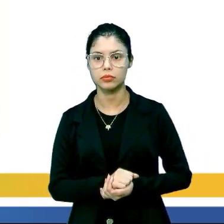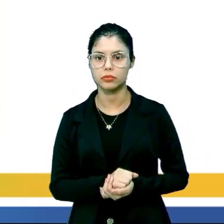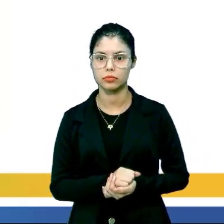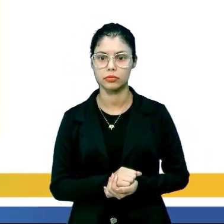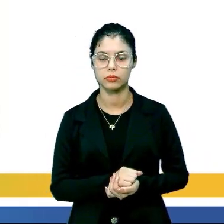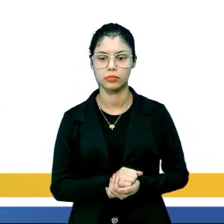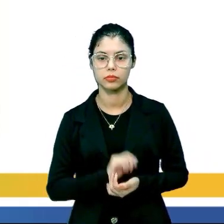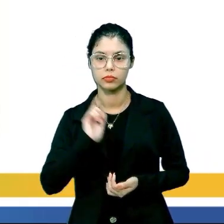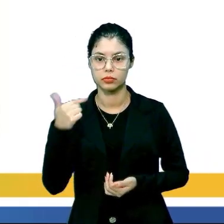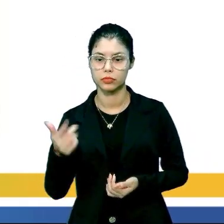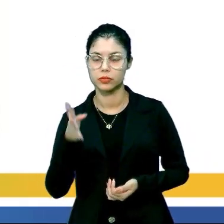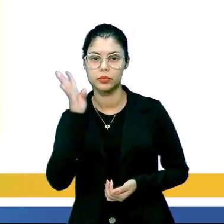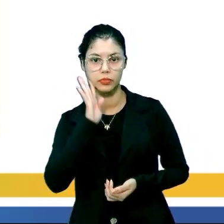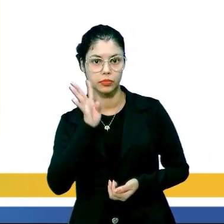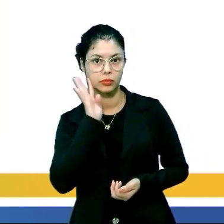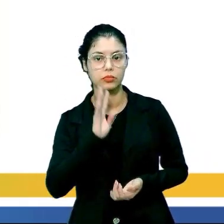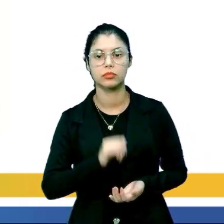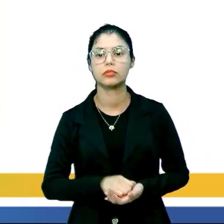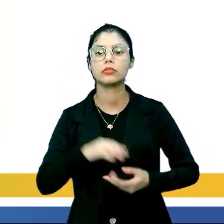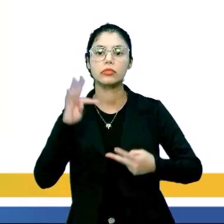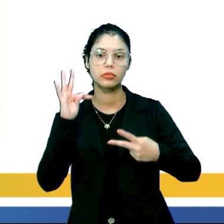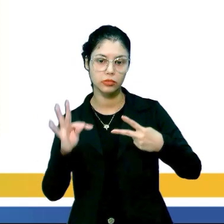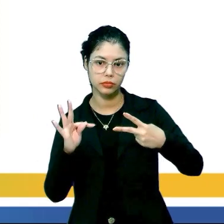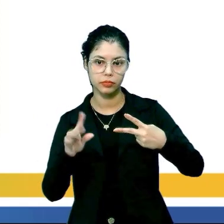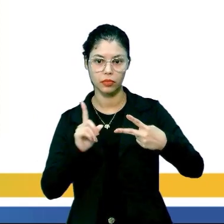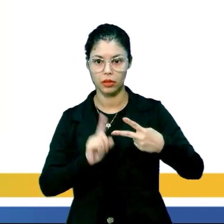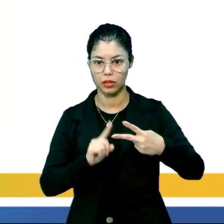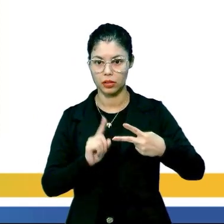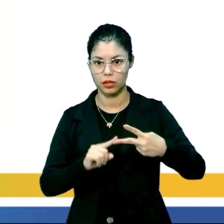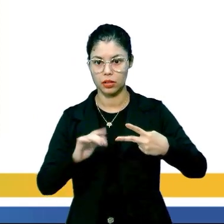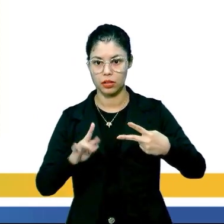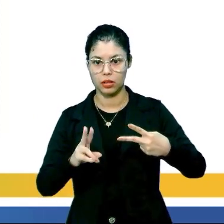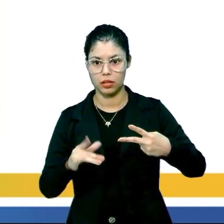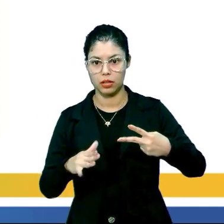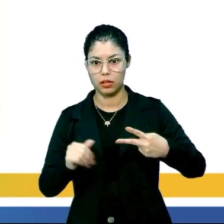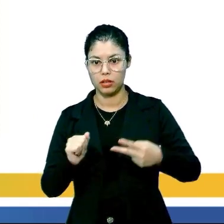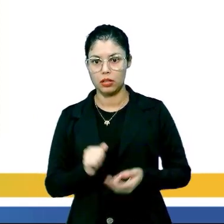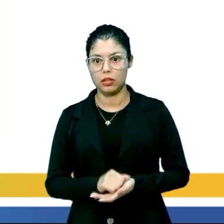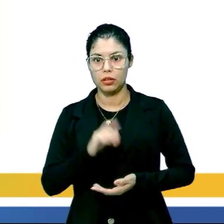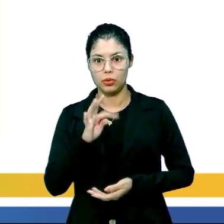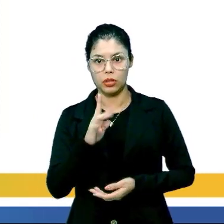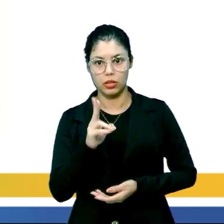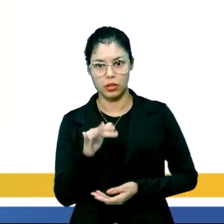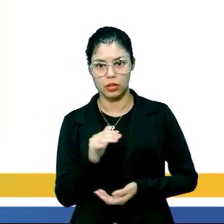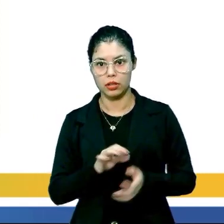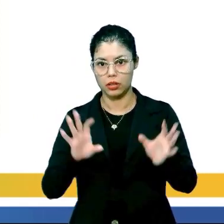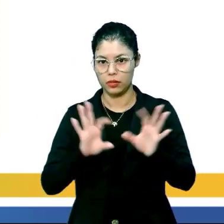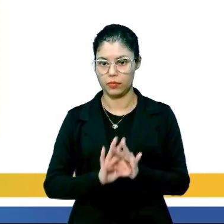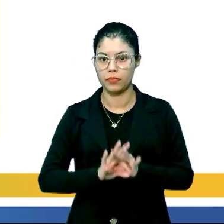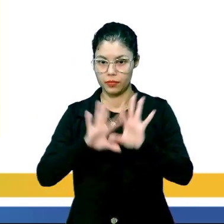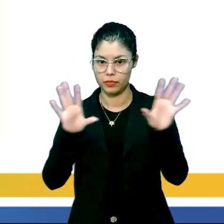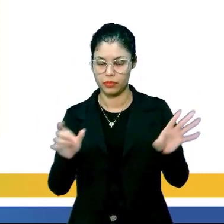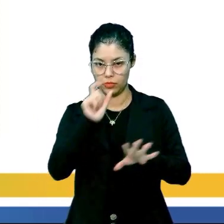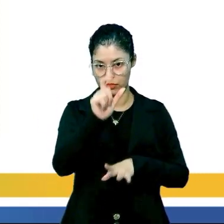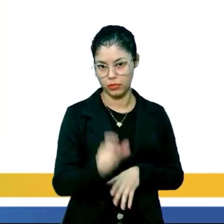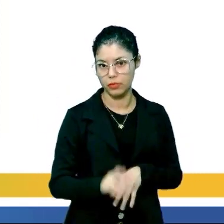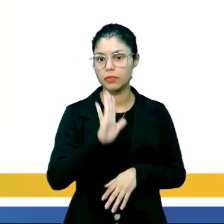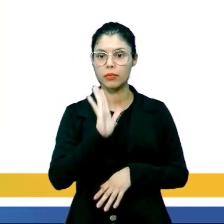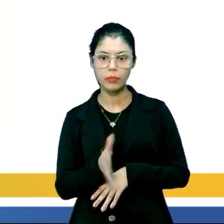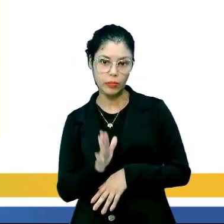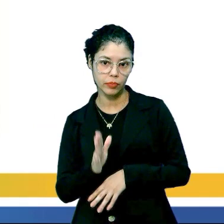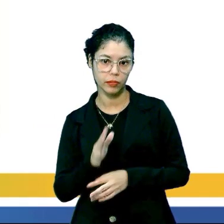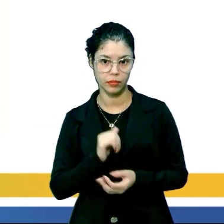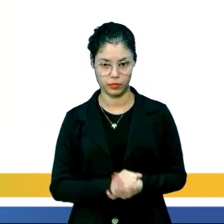certo? Outra coisa interessante. O linfócito T amadurece no timo, mas ele é liberado pela medula óssea. Já